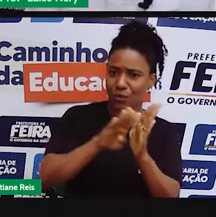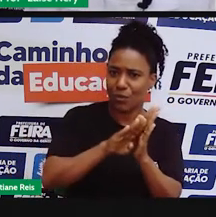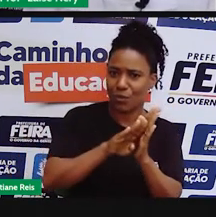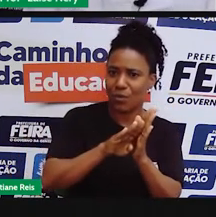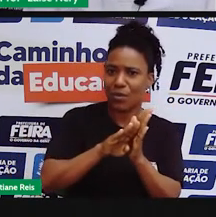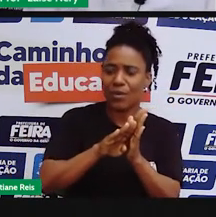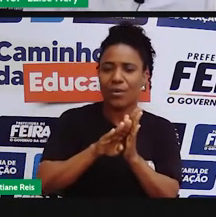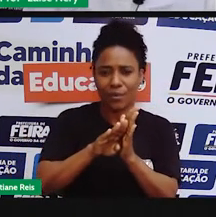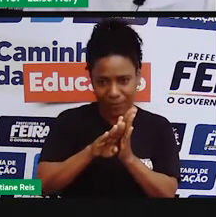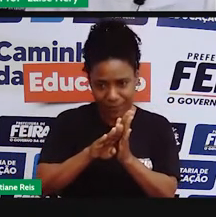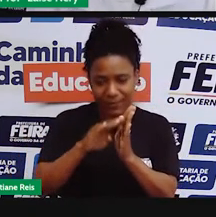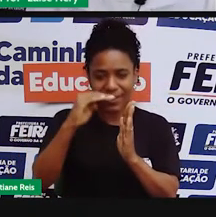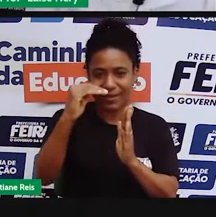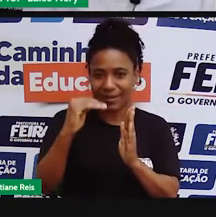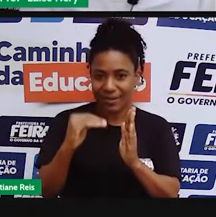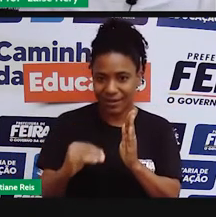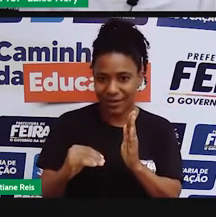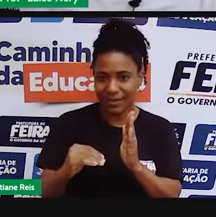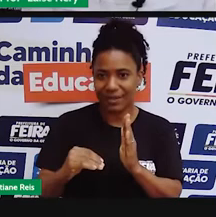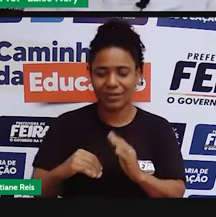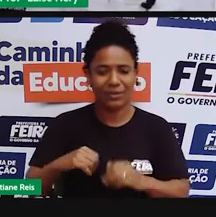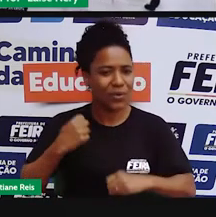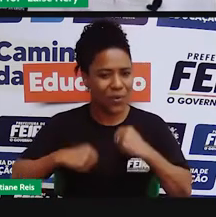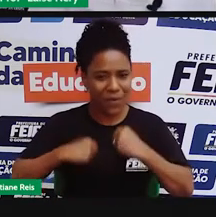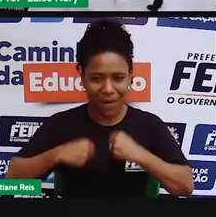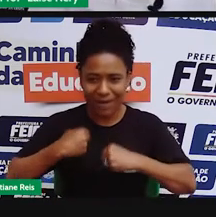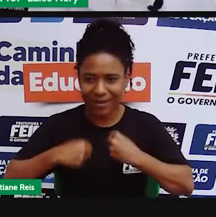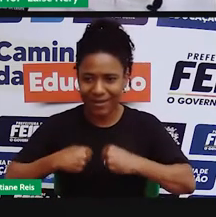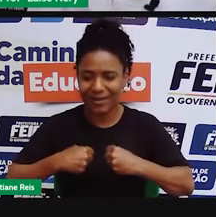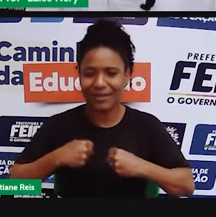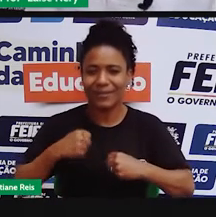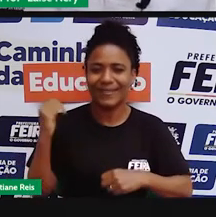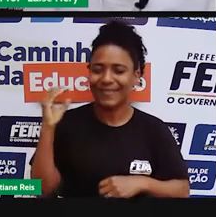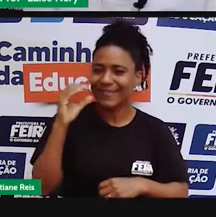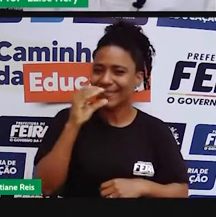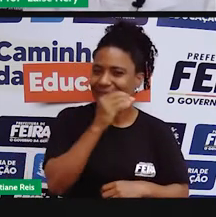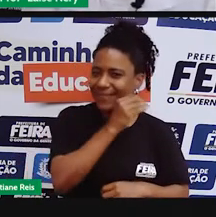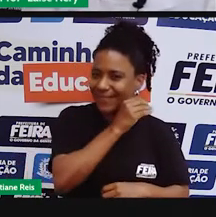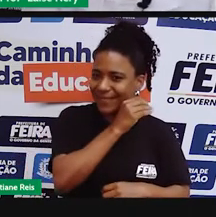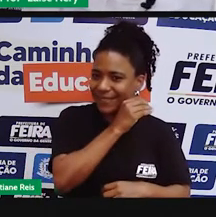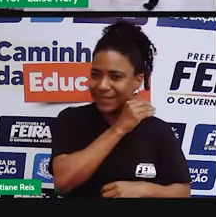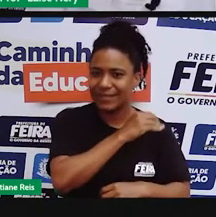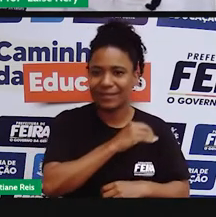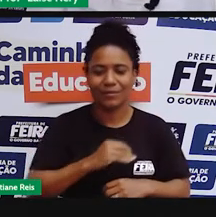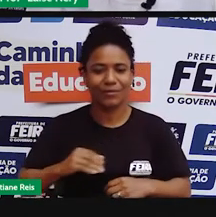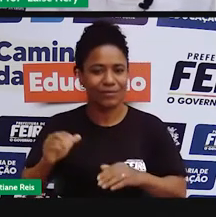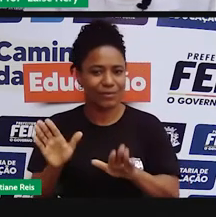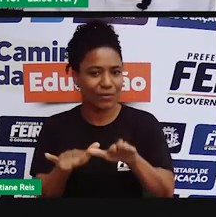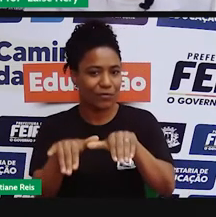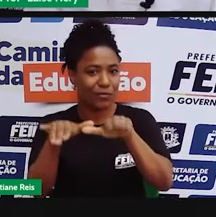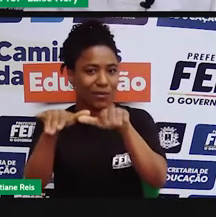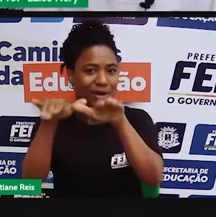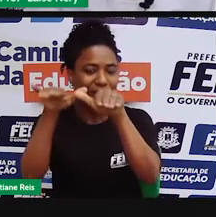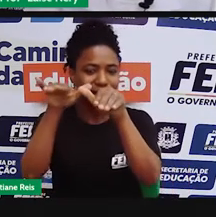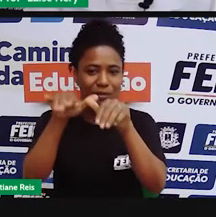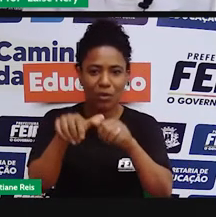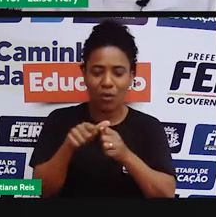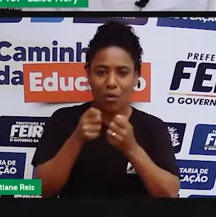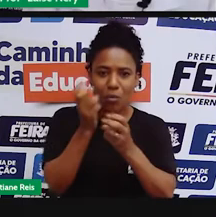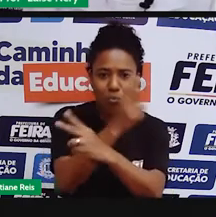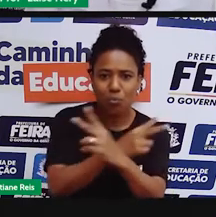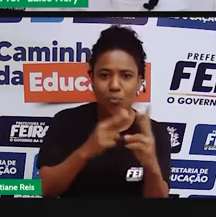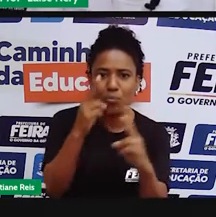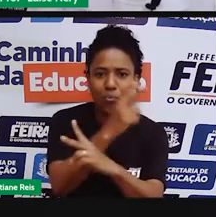Logo abaixo tem correndo, esquentando, voando, soprando. E